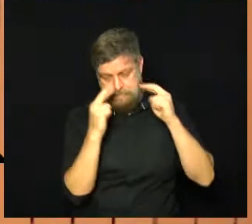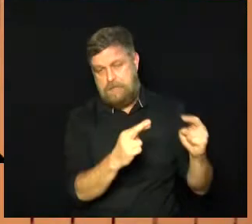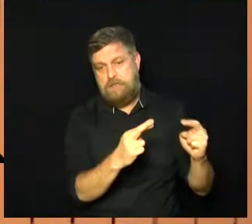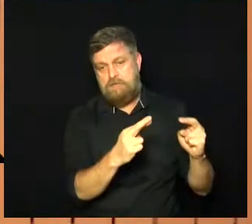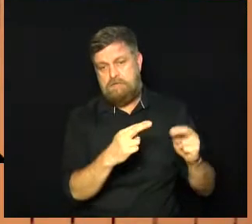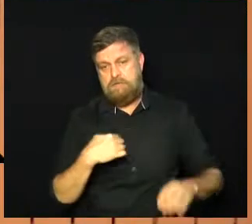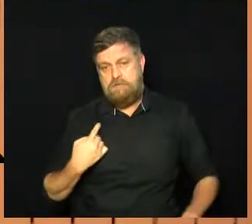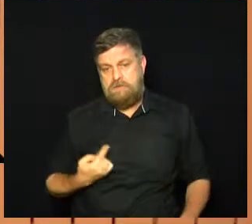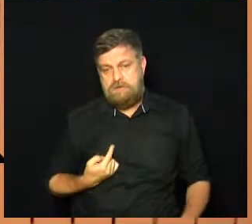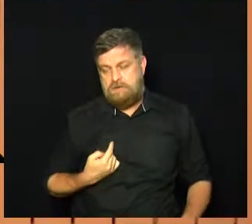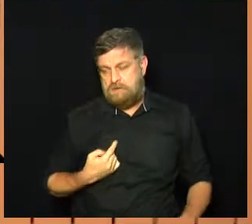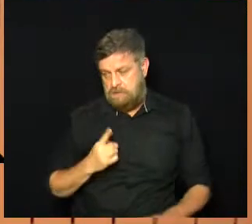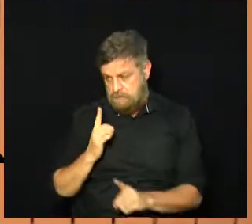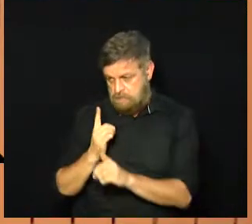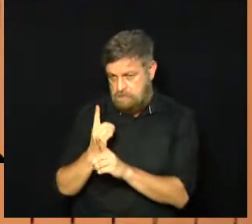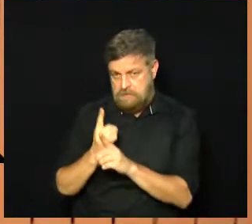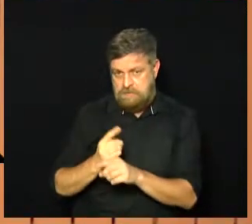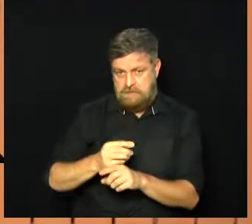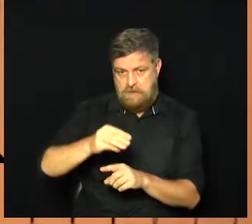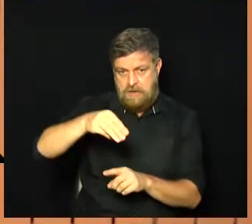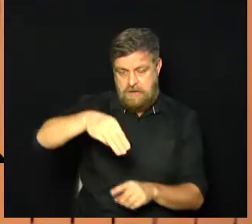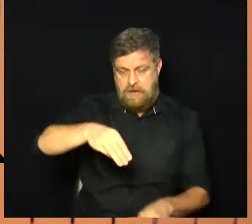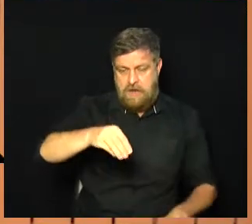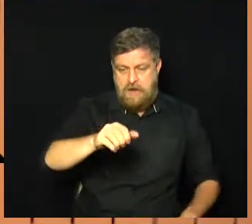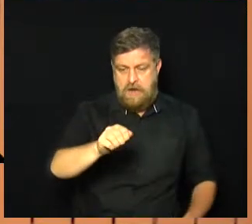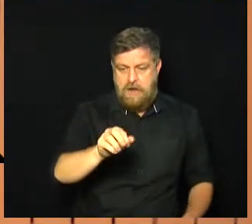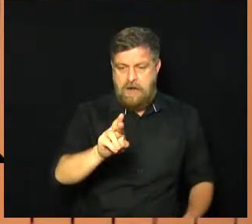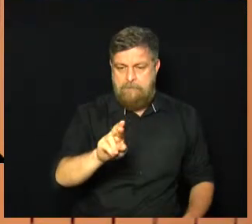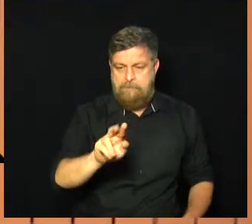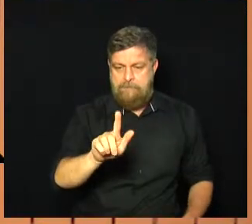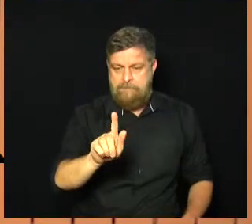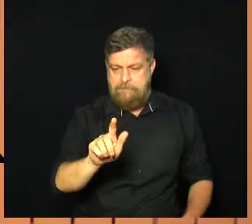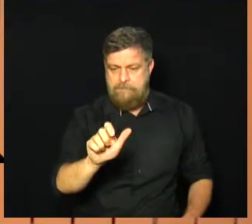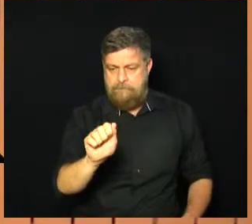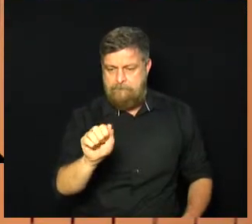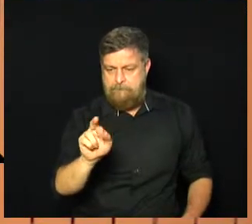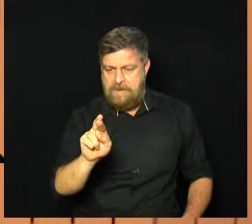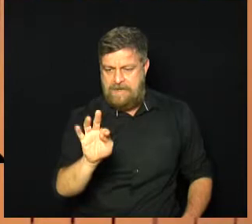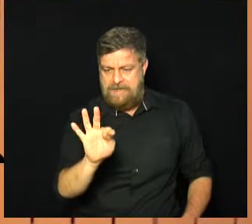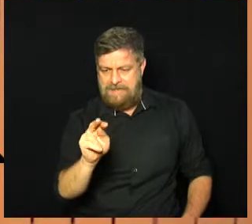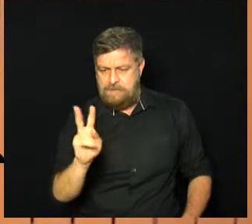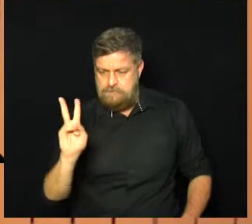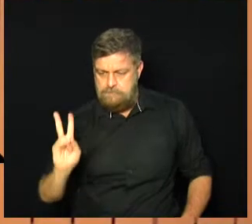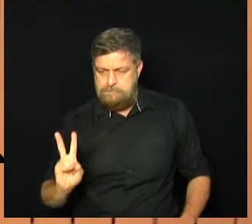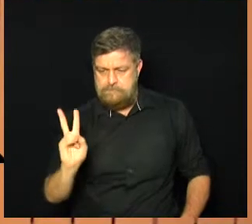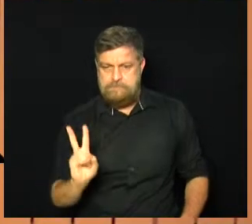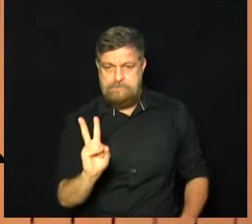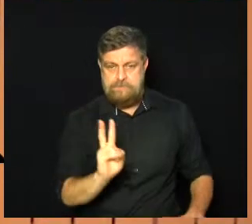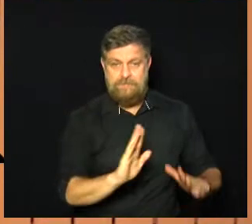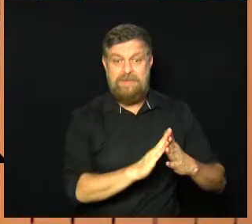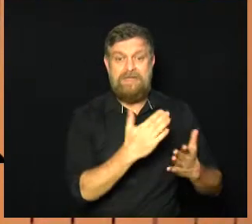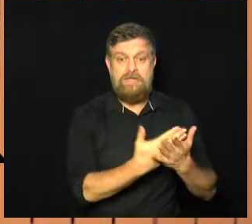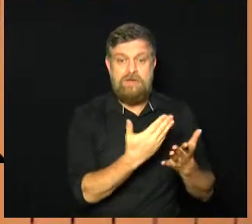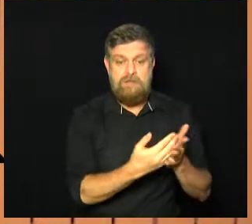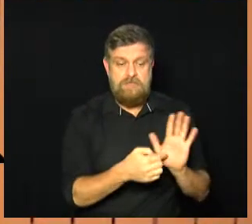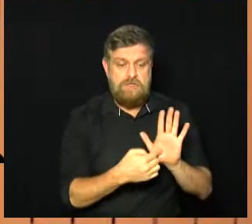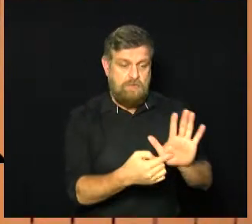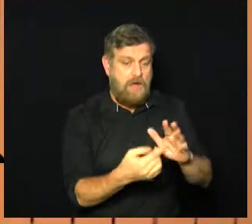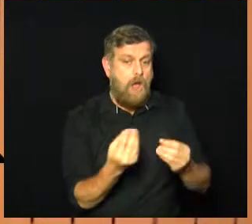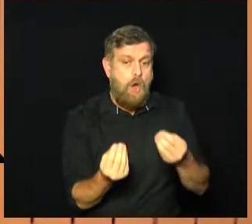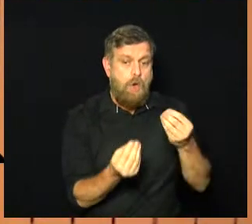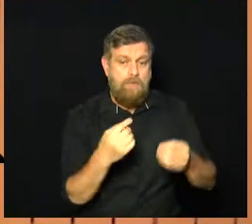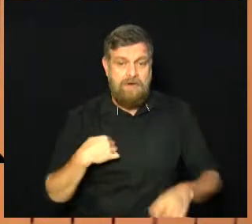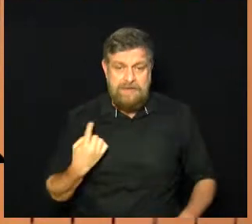encontrado a Margarete também na escola, né, para estar ali acompanhando, justamente de como que a gente tem que respeitar todas as